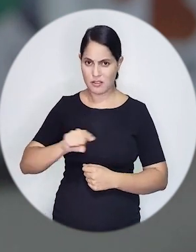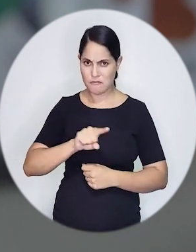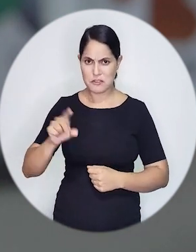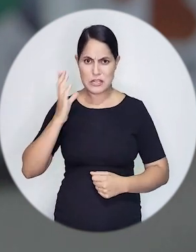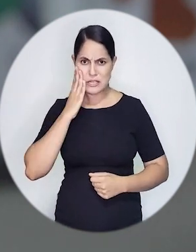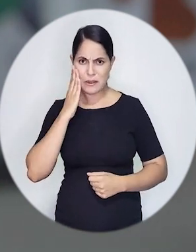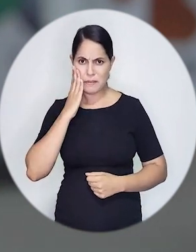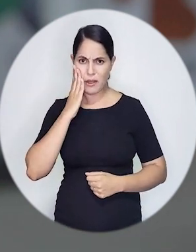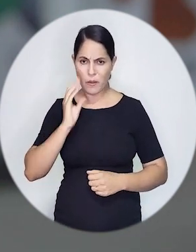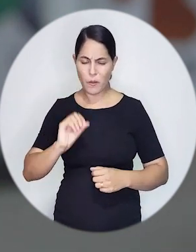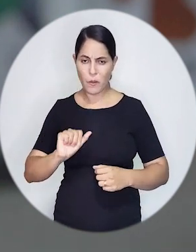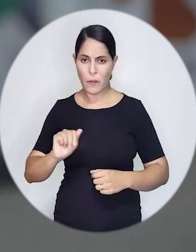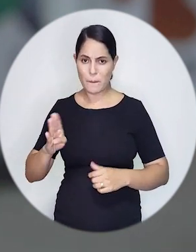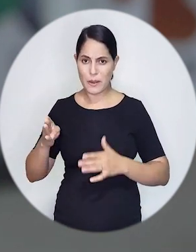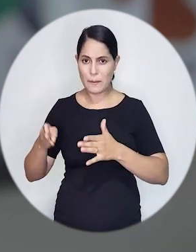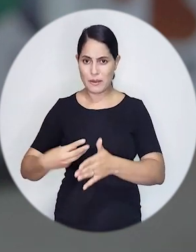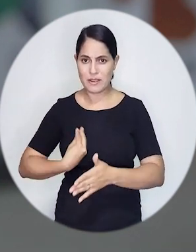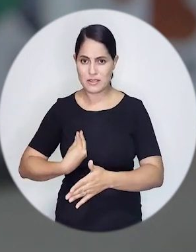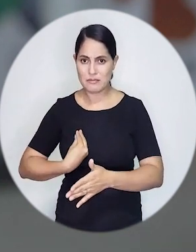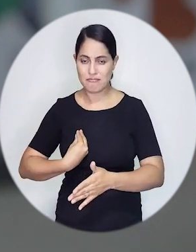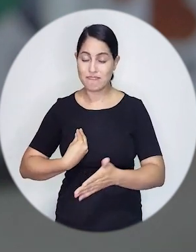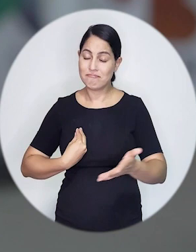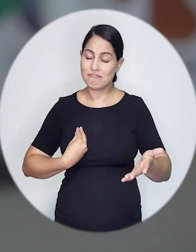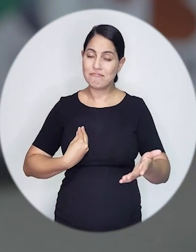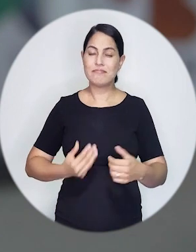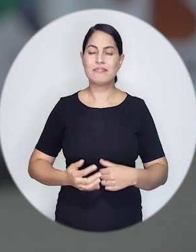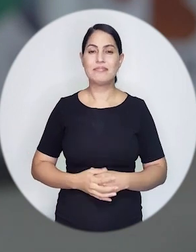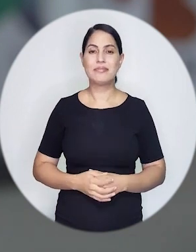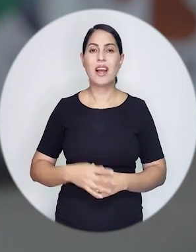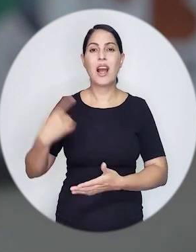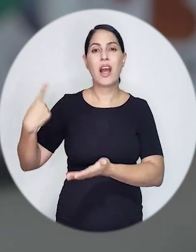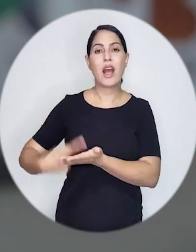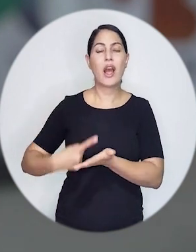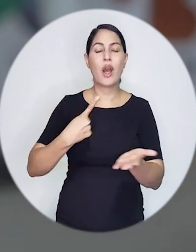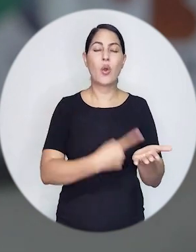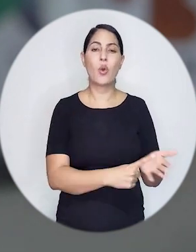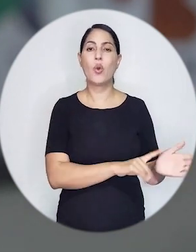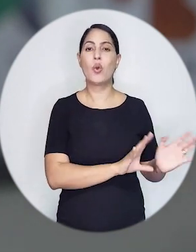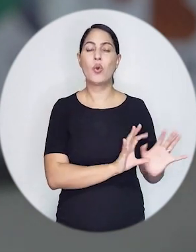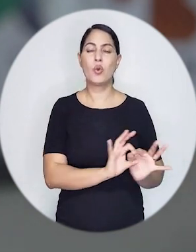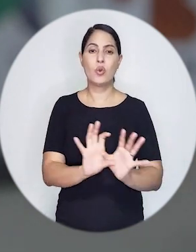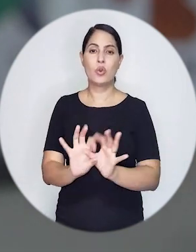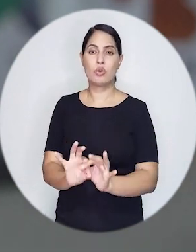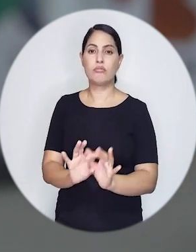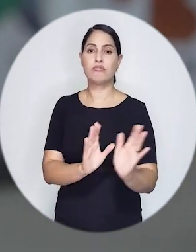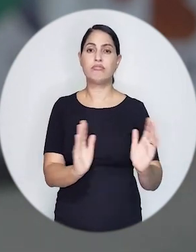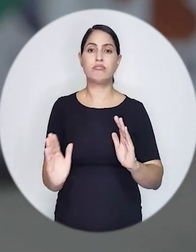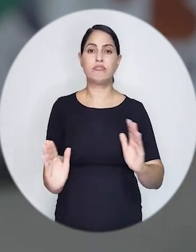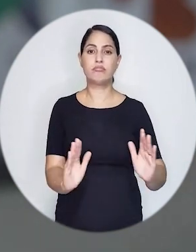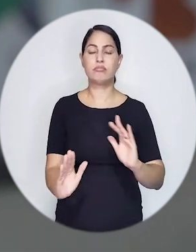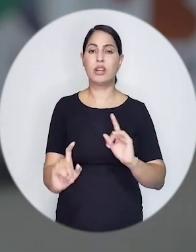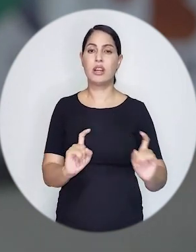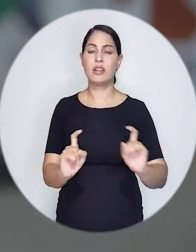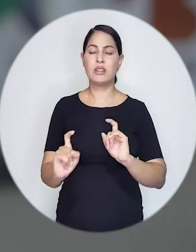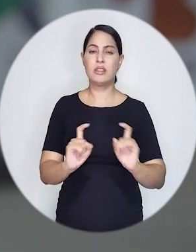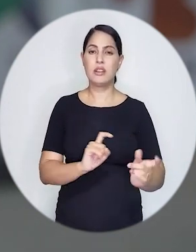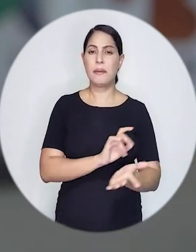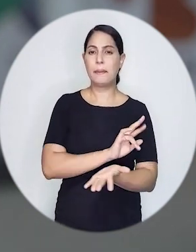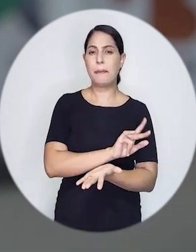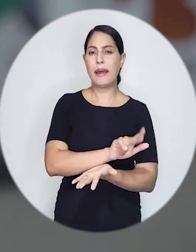do INSS? A intenção do acordo é estabelecer prazos máximos para a análise de processos